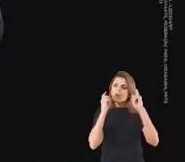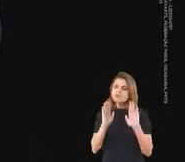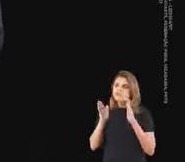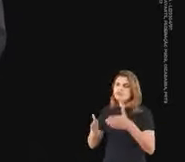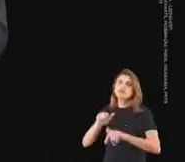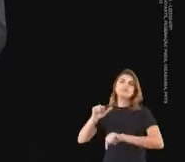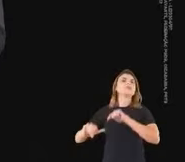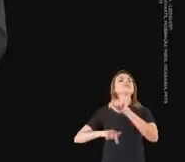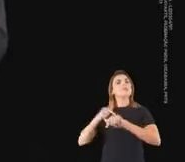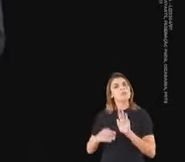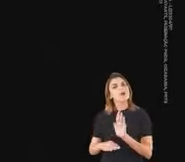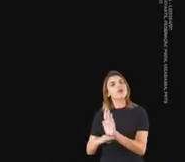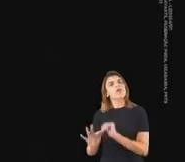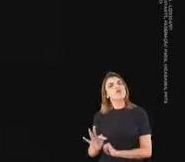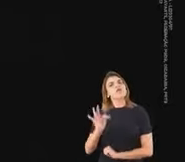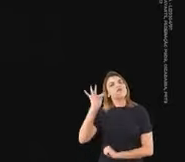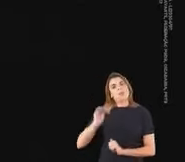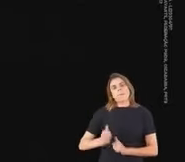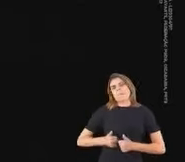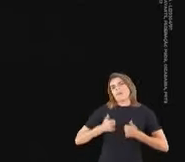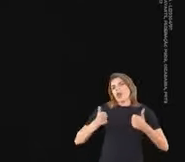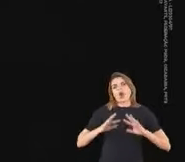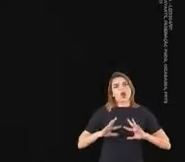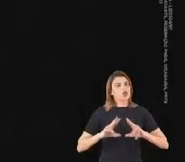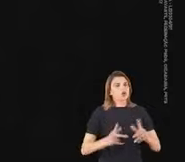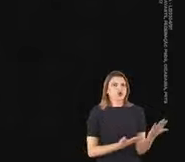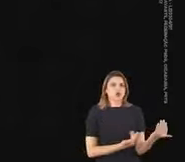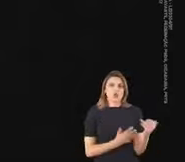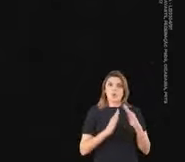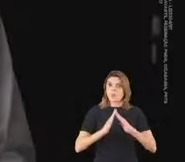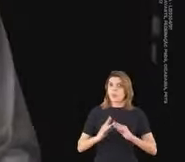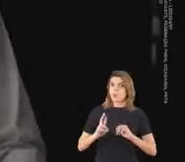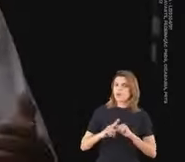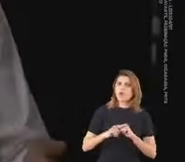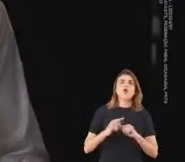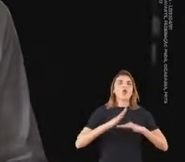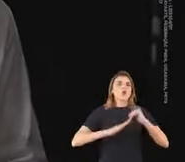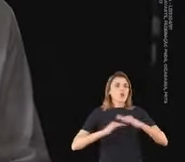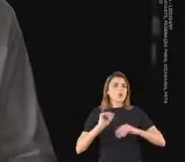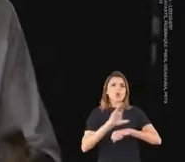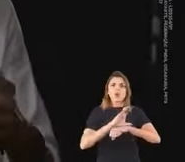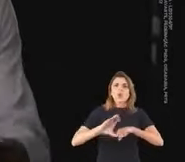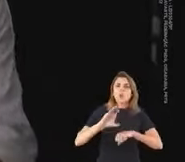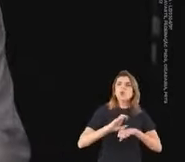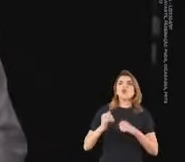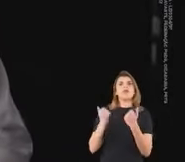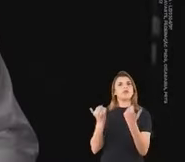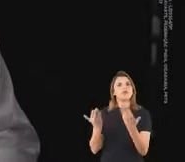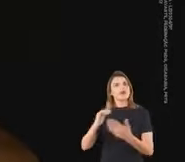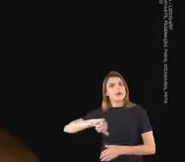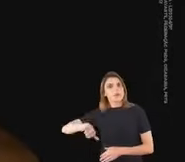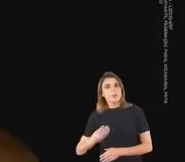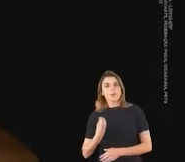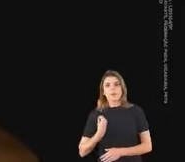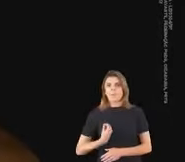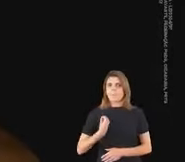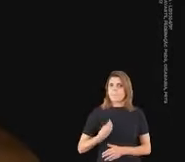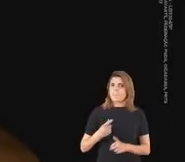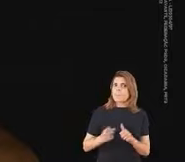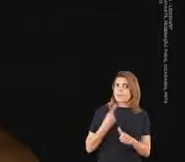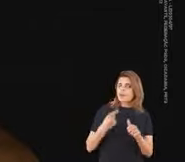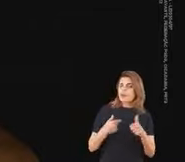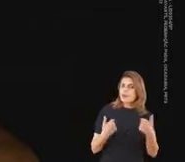prefeitura trabalhará muito para dar um futuro melhor para todos os jovens de Belford Roxo, qualificando, dando o primeiro emprego, enfim,